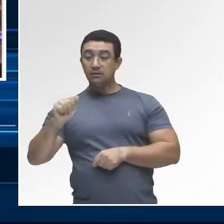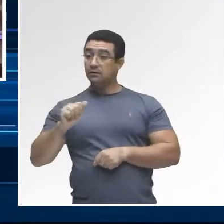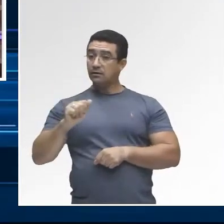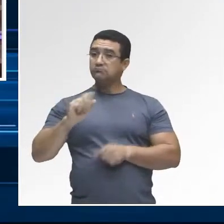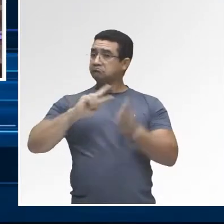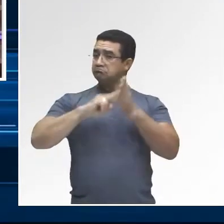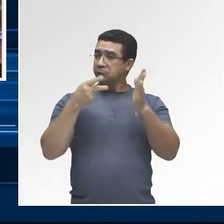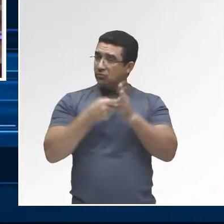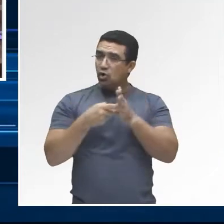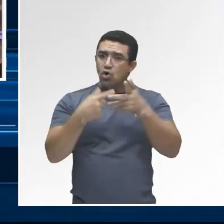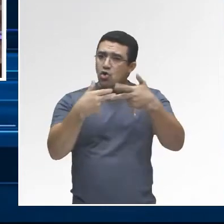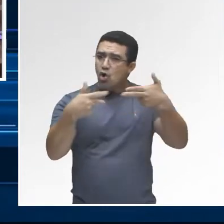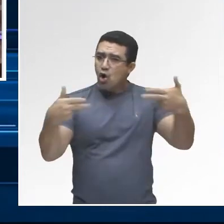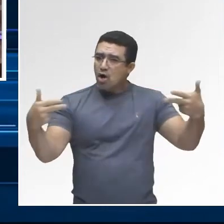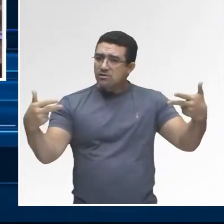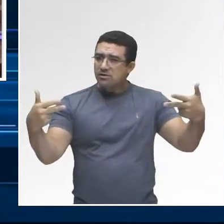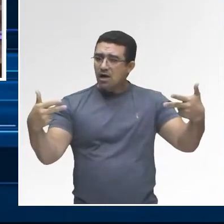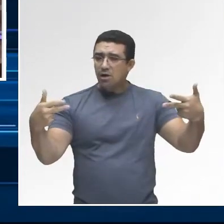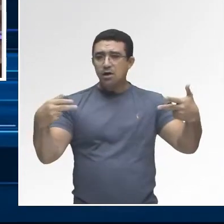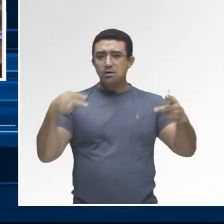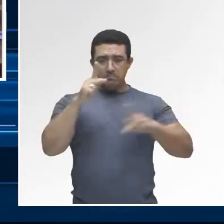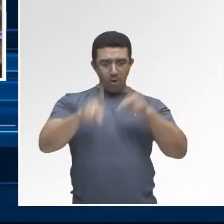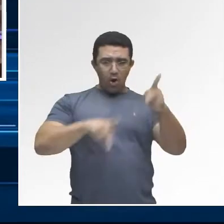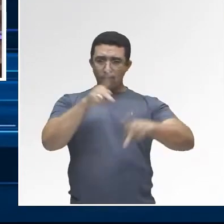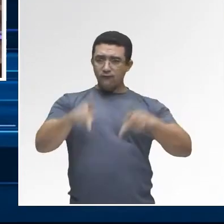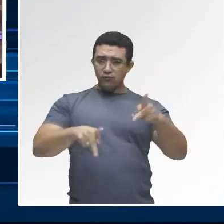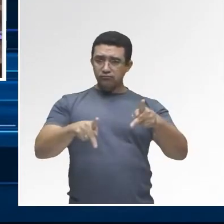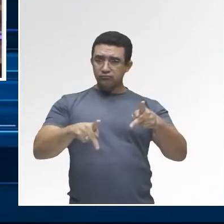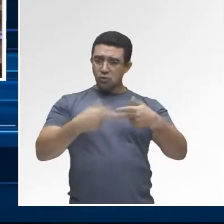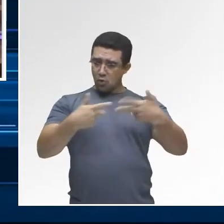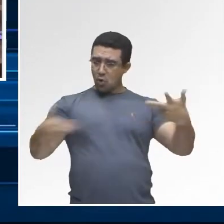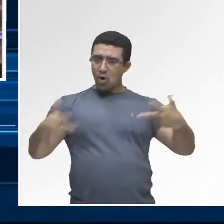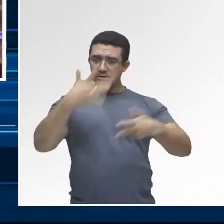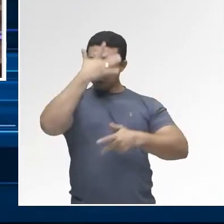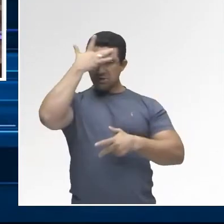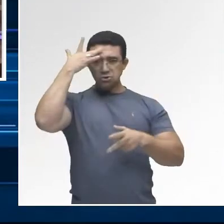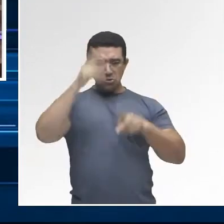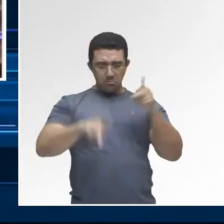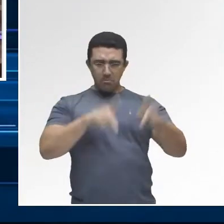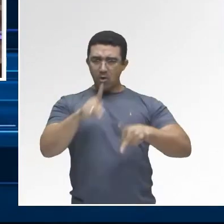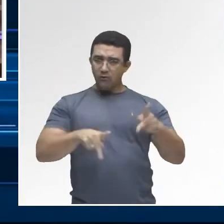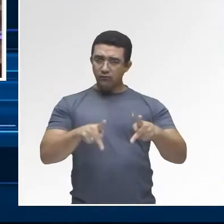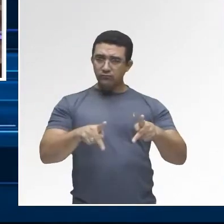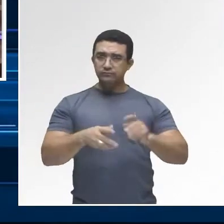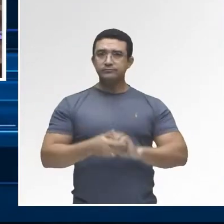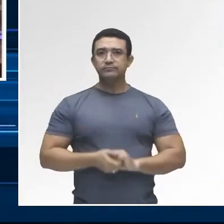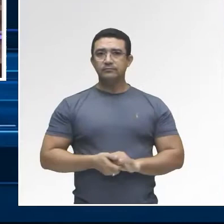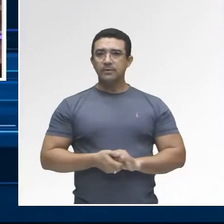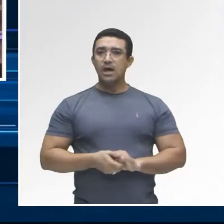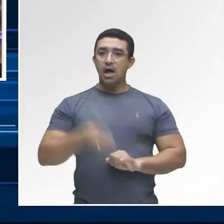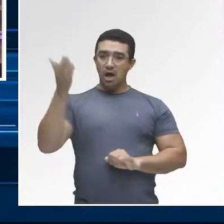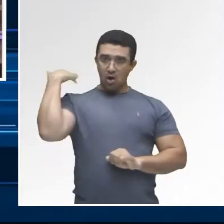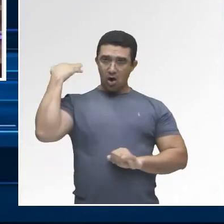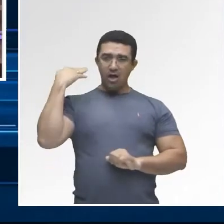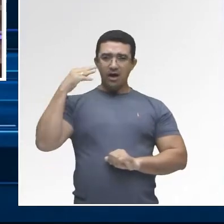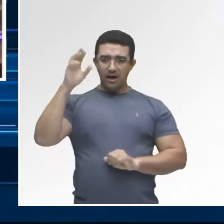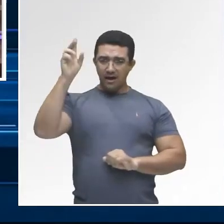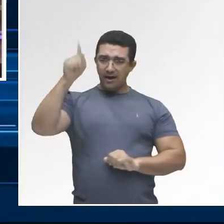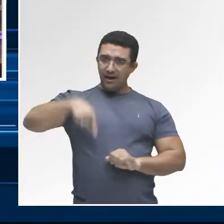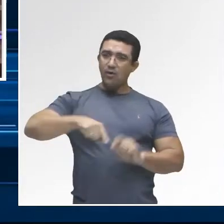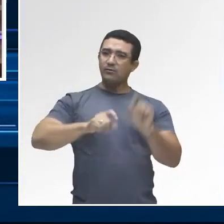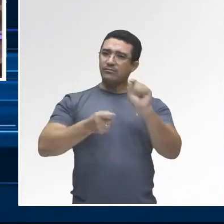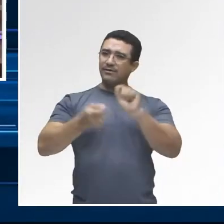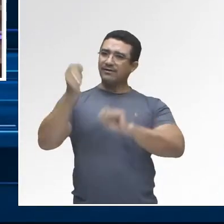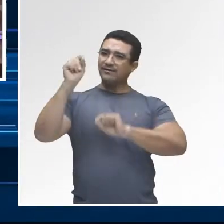tem anteriormente uma monarquia, que era uma coisa do rei. Agora a gente traz a